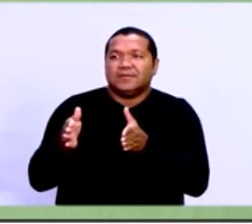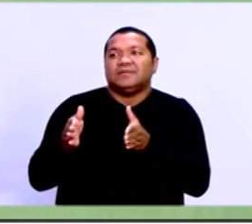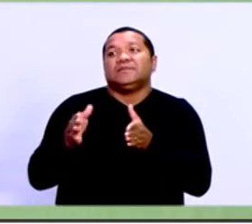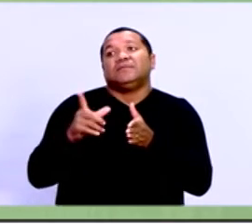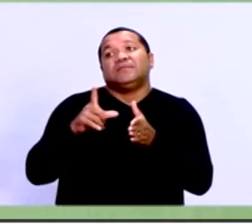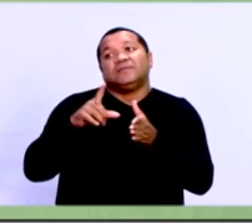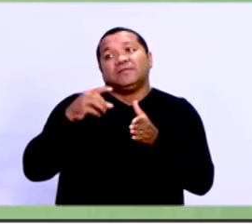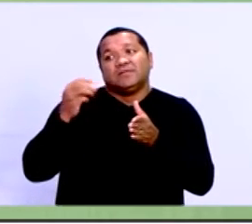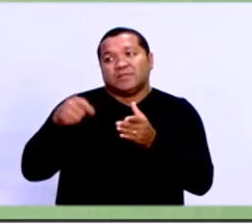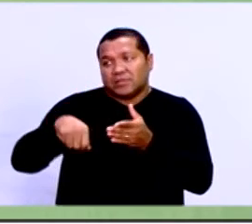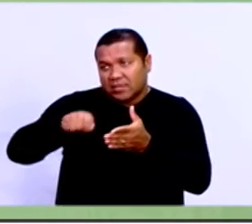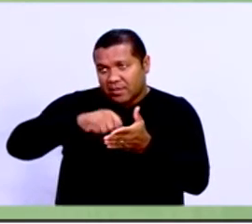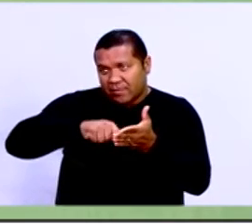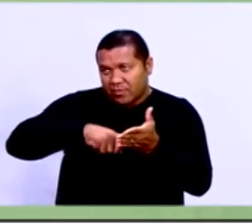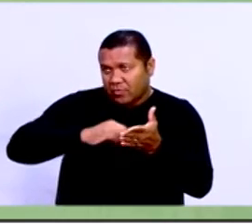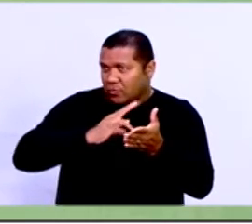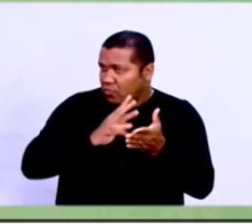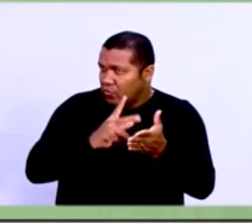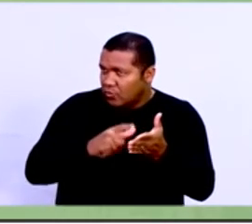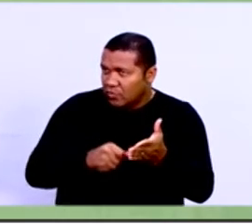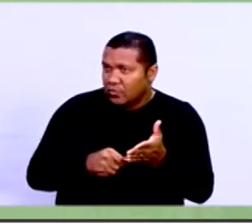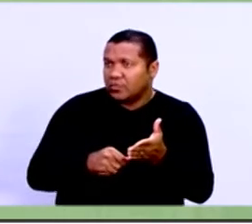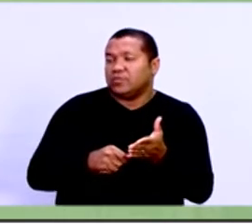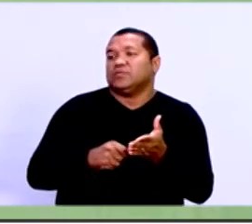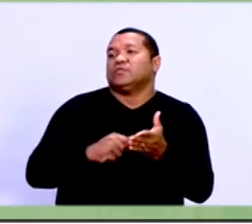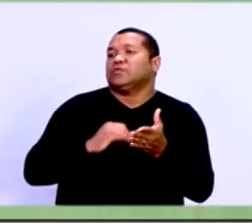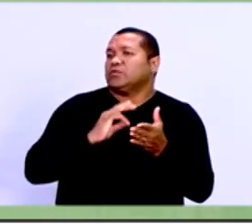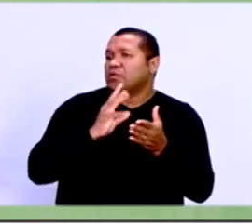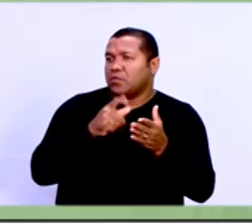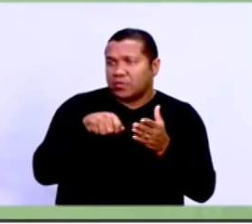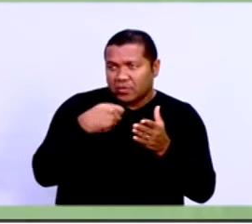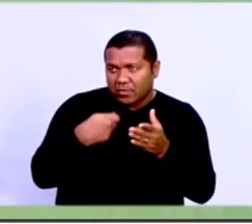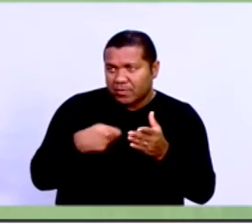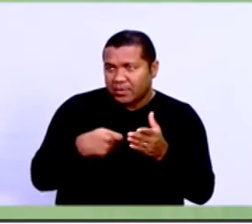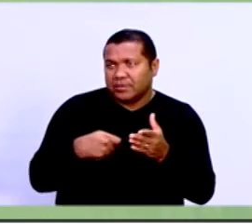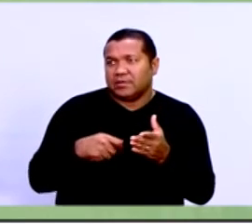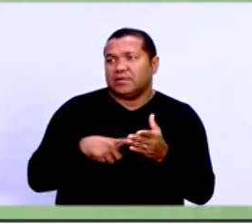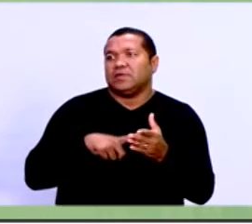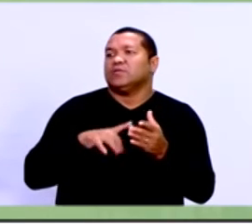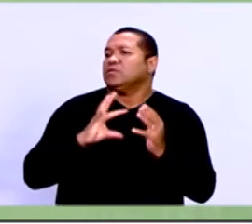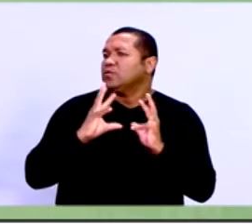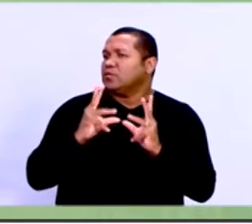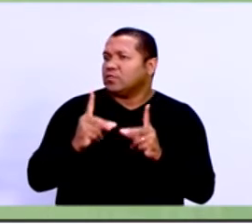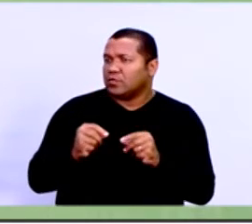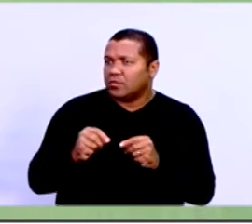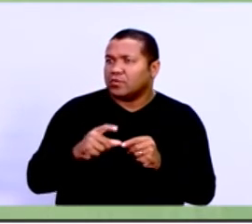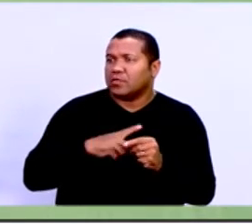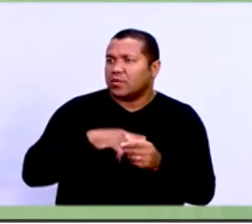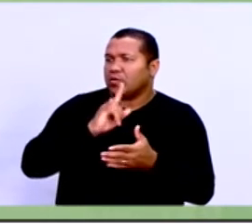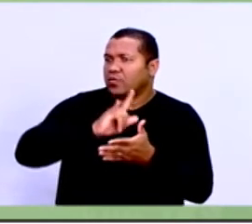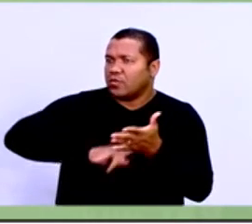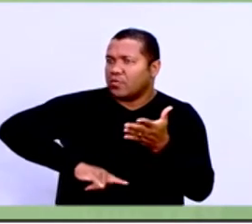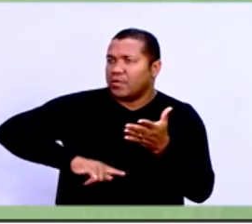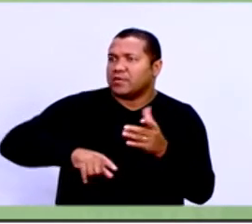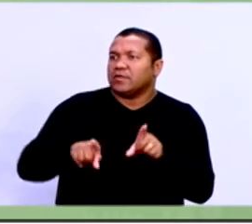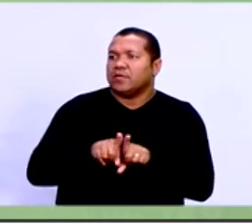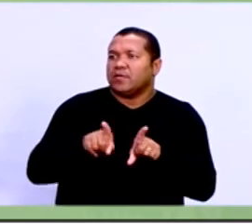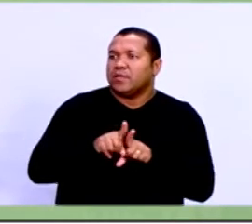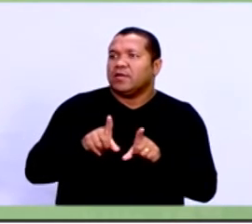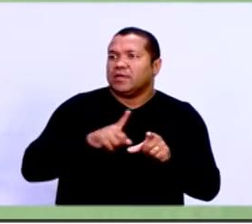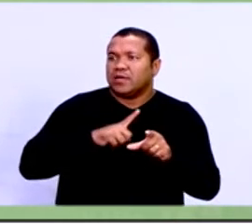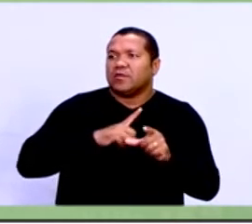escrevi tudo que eu vou utilizar toda a parte que eu vou precisar também a parte da documentação inclui a